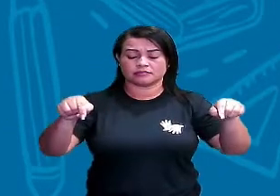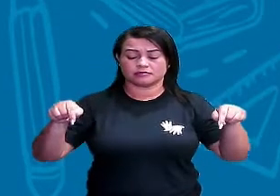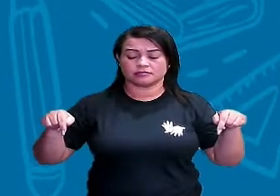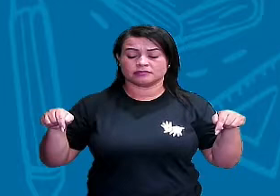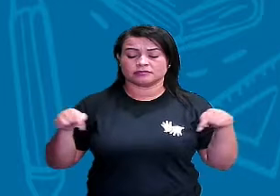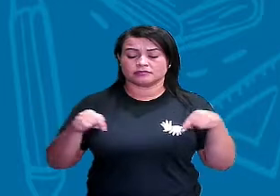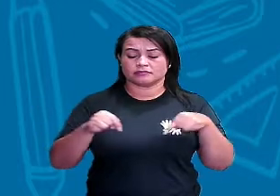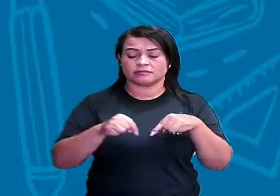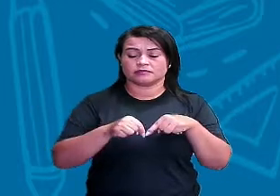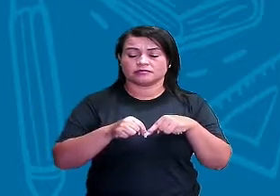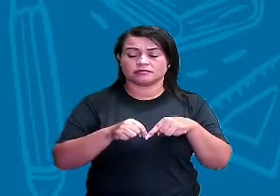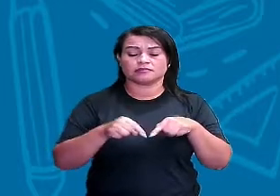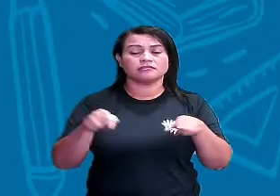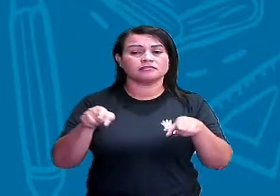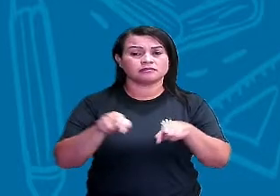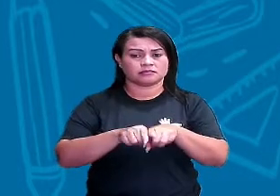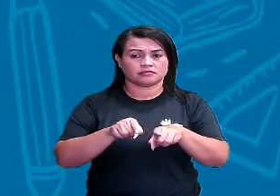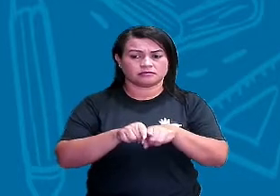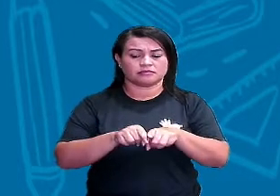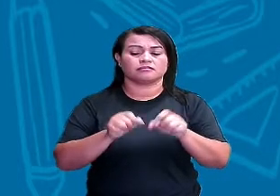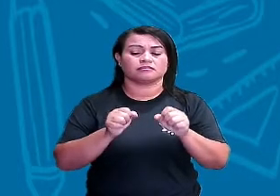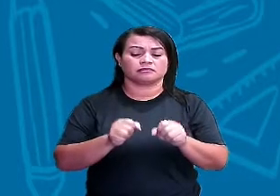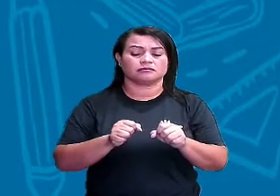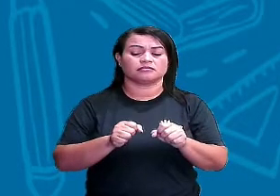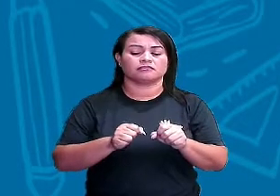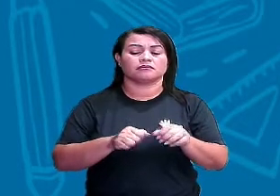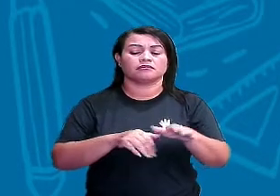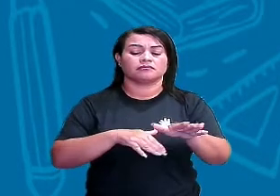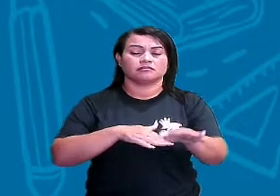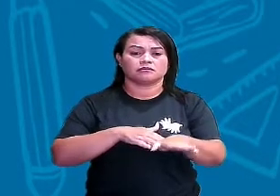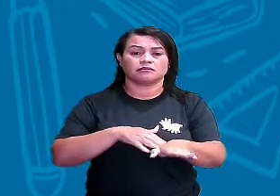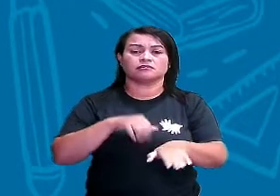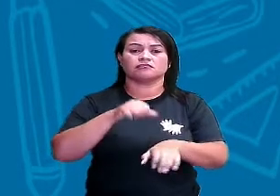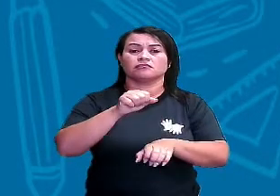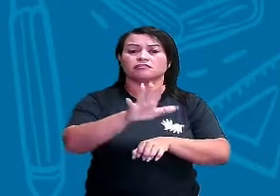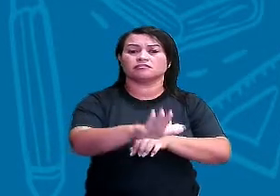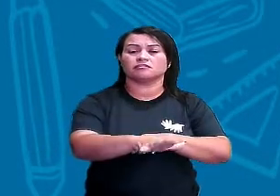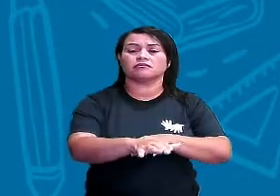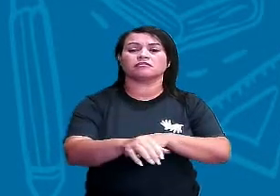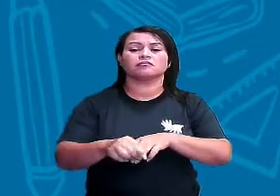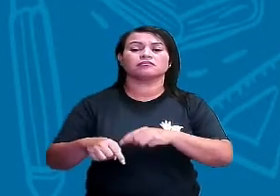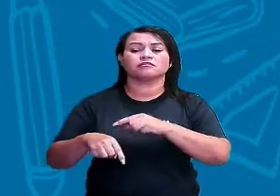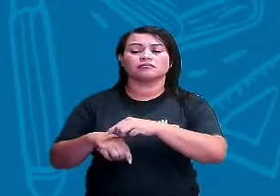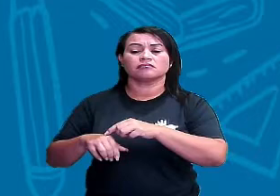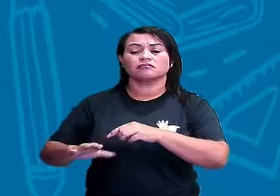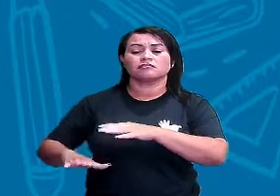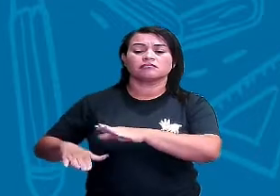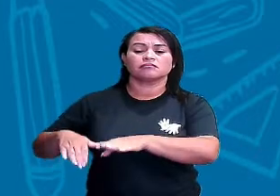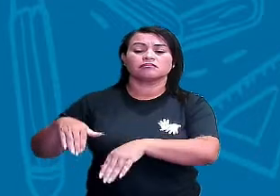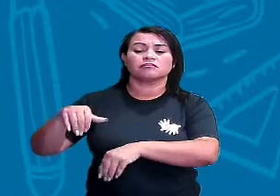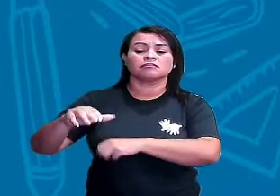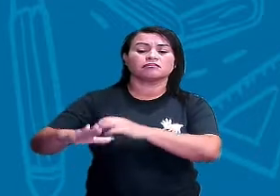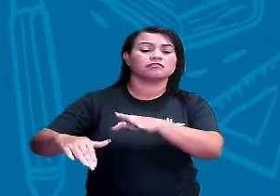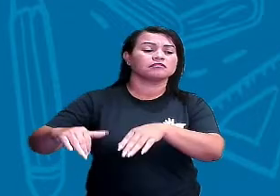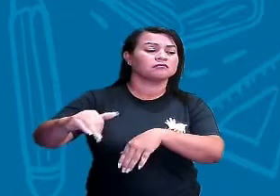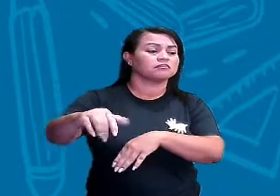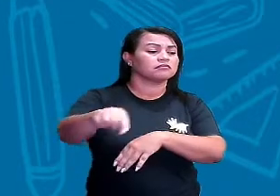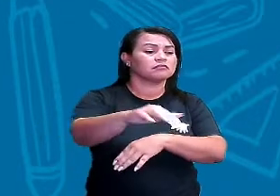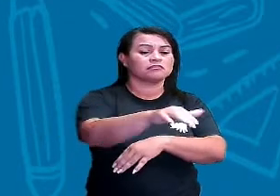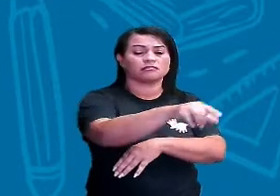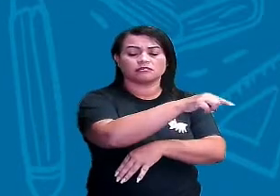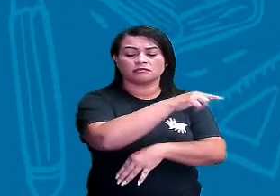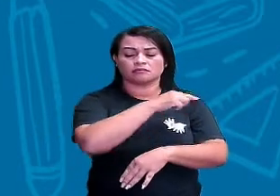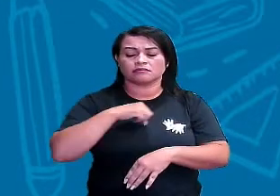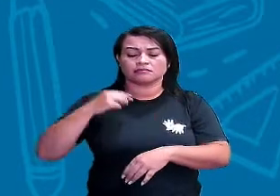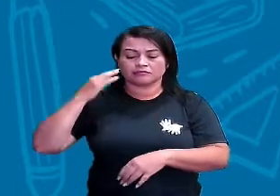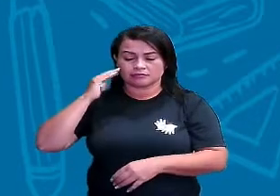eu posso usar os passos, tá? Vou em volta da sala, dando os passos, né? O passo a gente